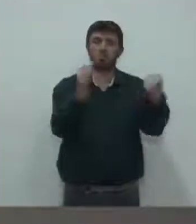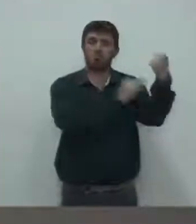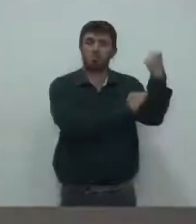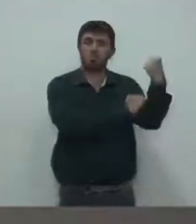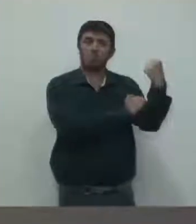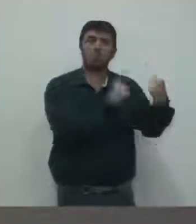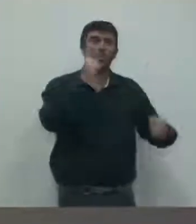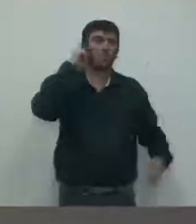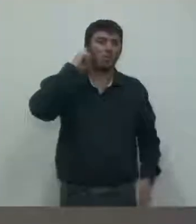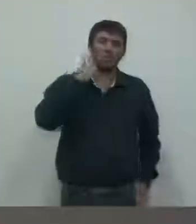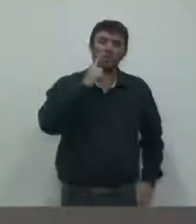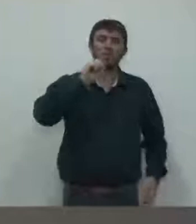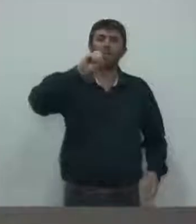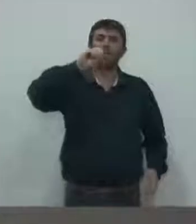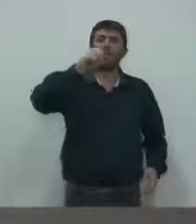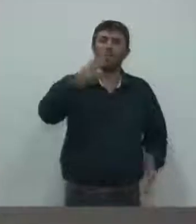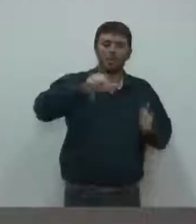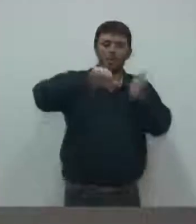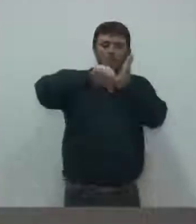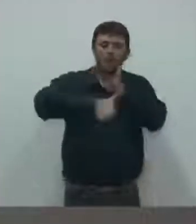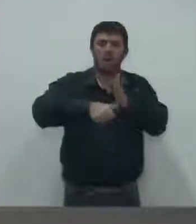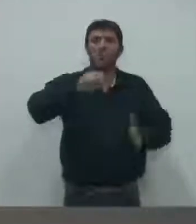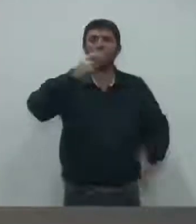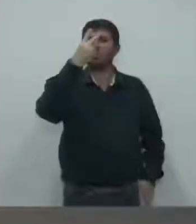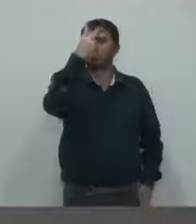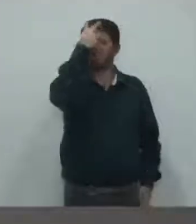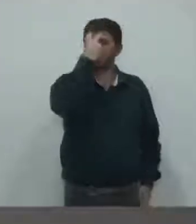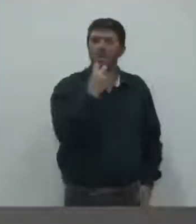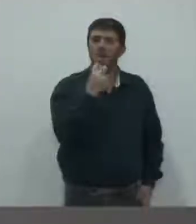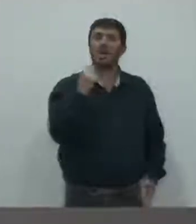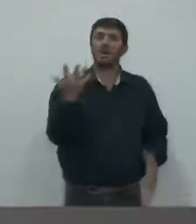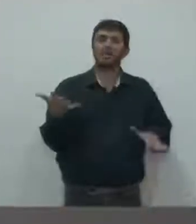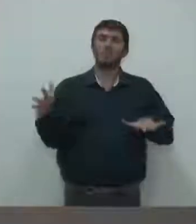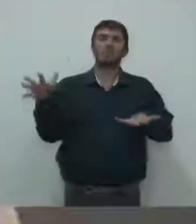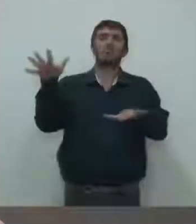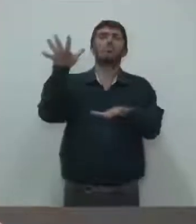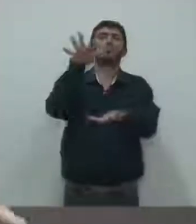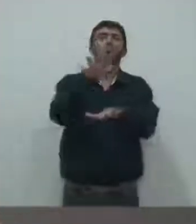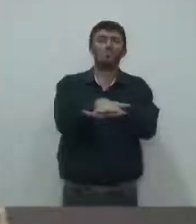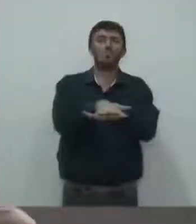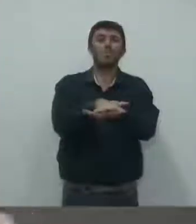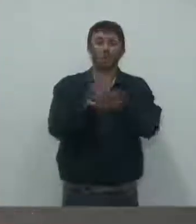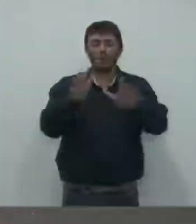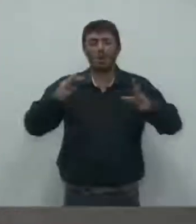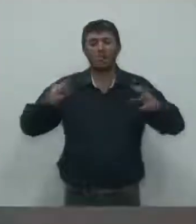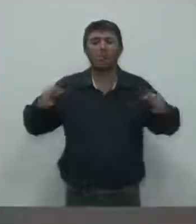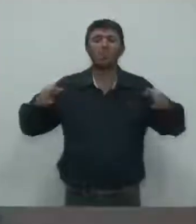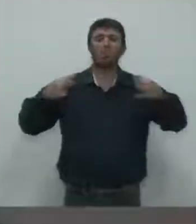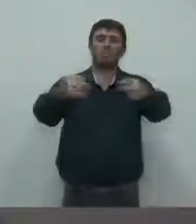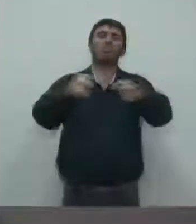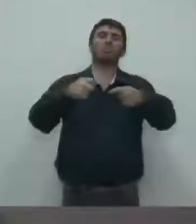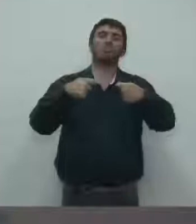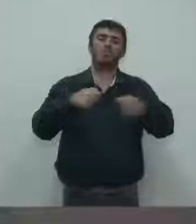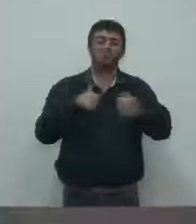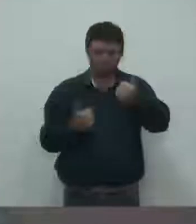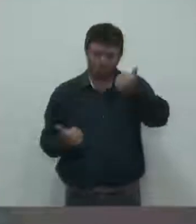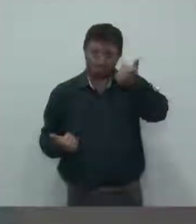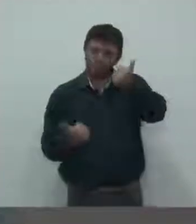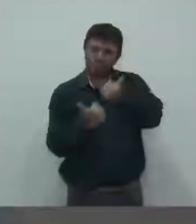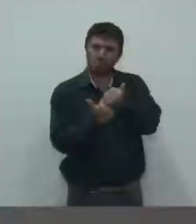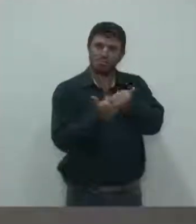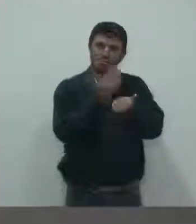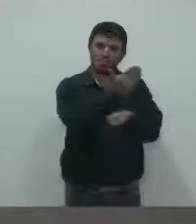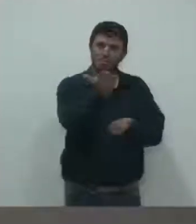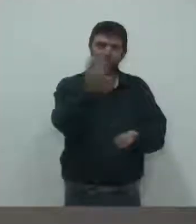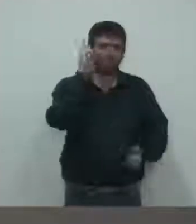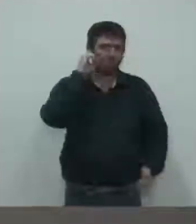ou síndrome de Down, a pessoa cega. Na verdade, a inclusão, ela verdadeira, é a inclusão como um todo, não é? Então, fica aqui o meu apoio para o trabalho de